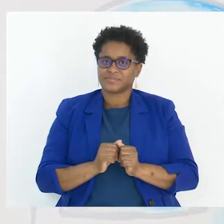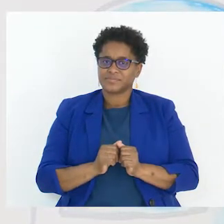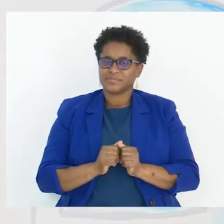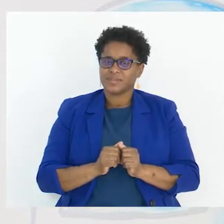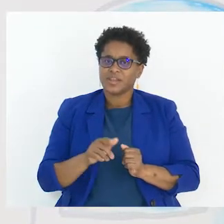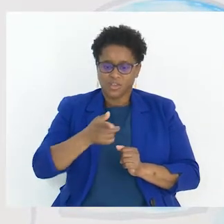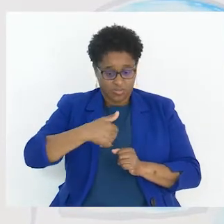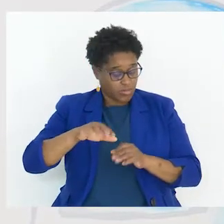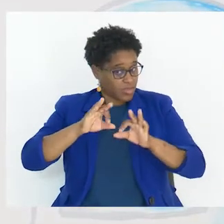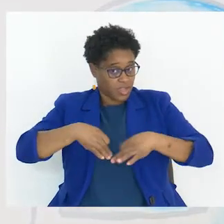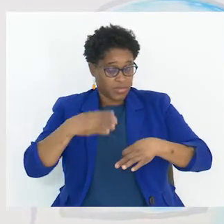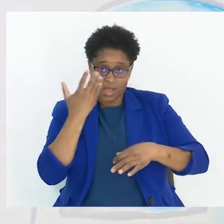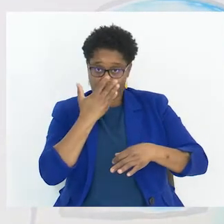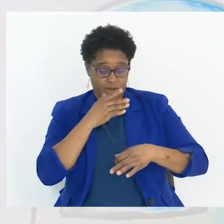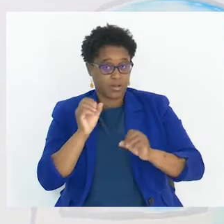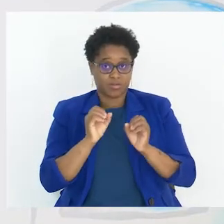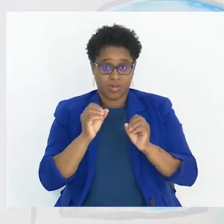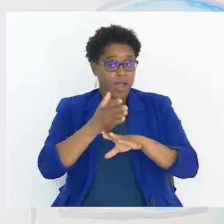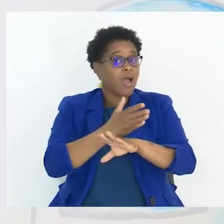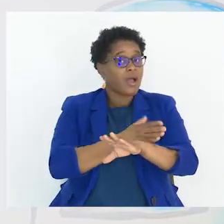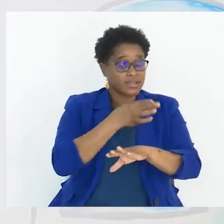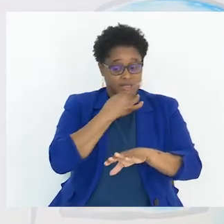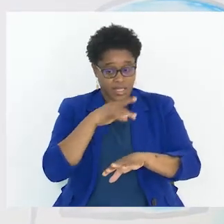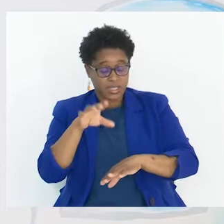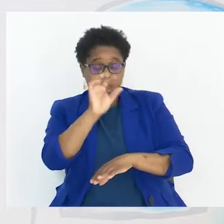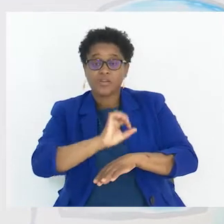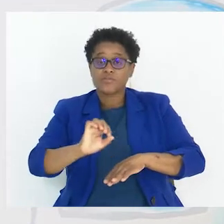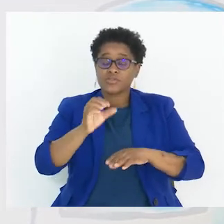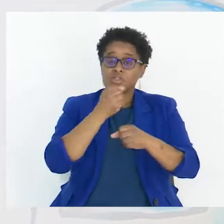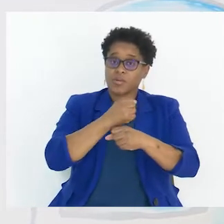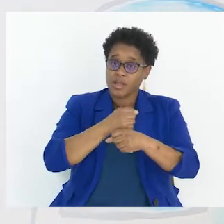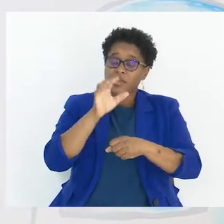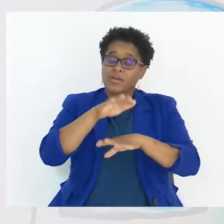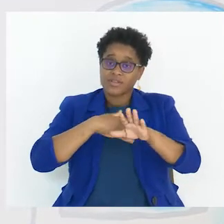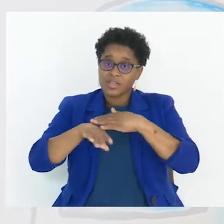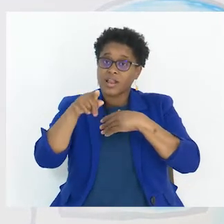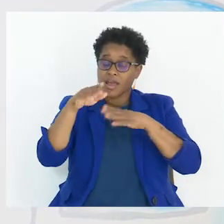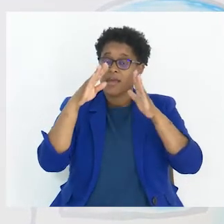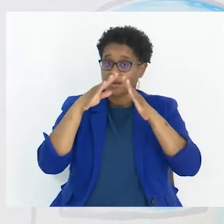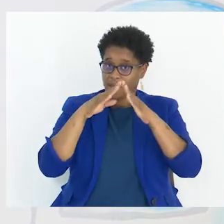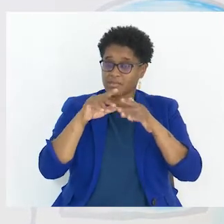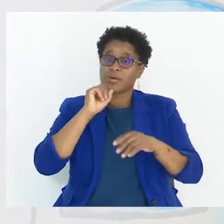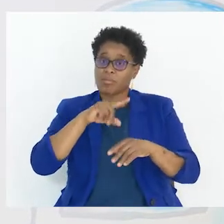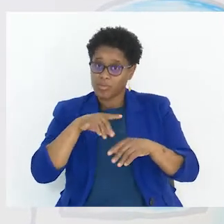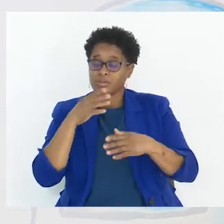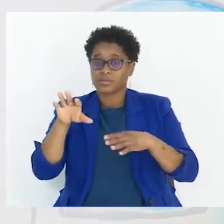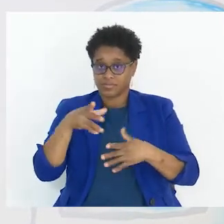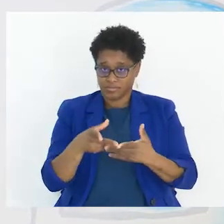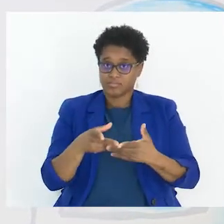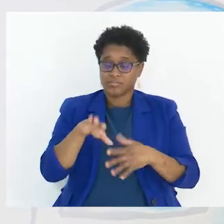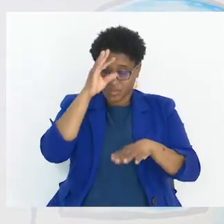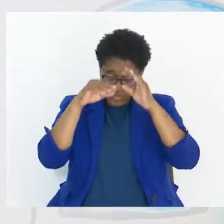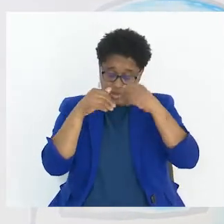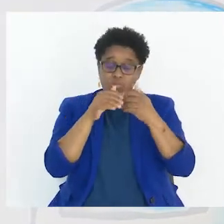Então, vamos terminar a aula sem antes deixar-vos com um trabalho para praticar em casa, para poderem consolidar aquilo que vimos, não